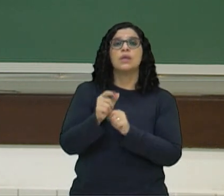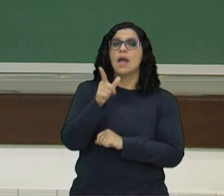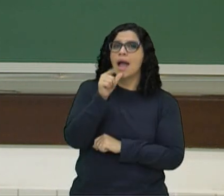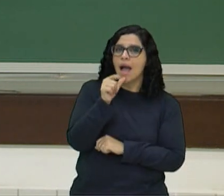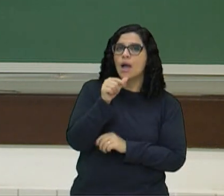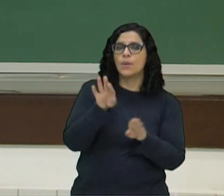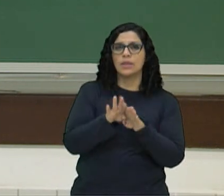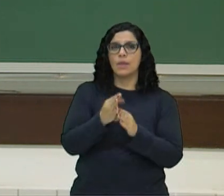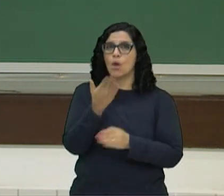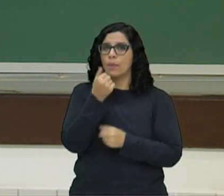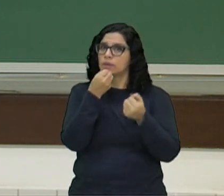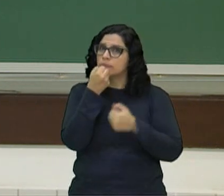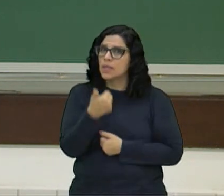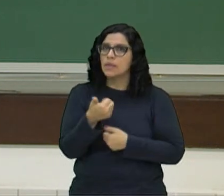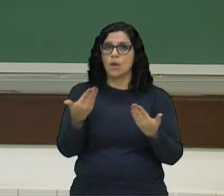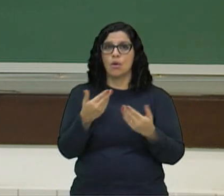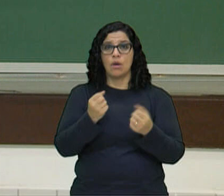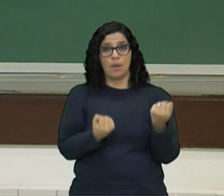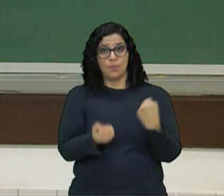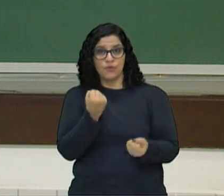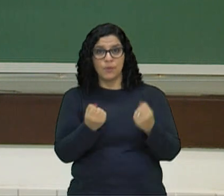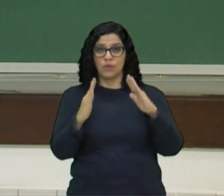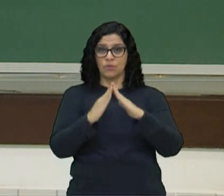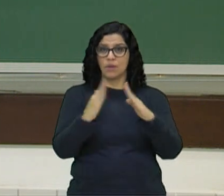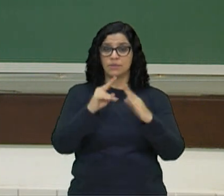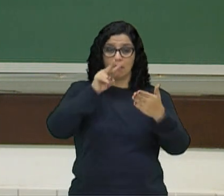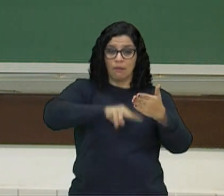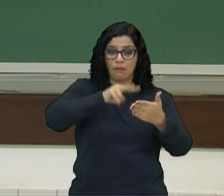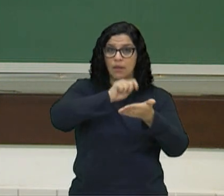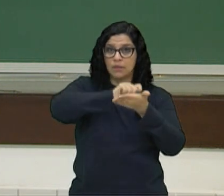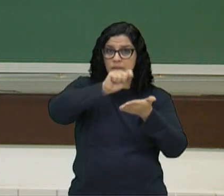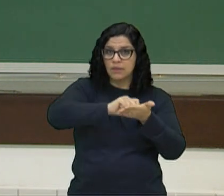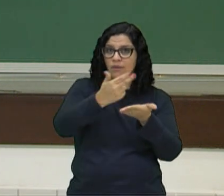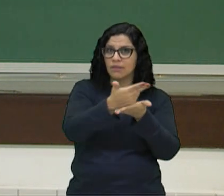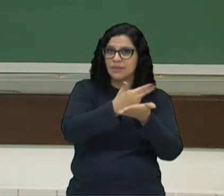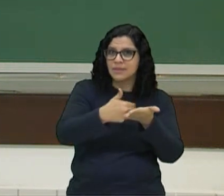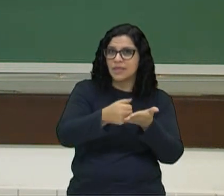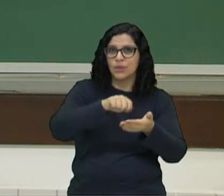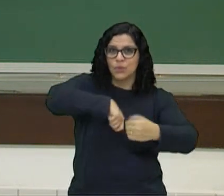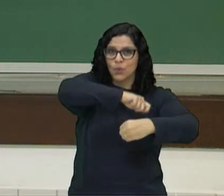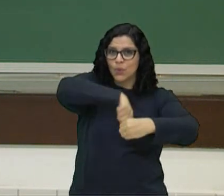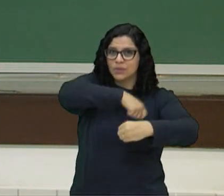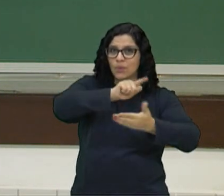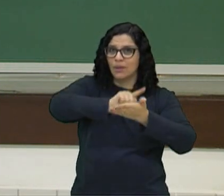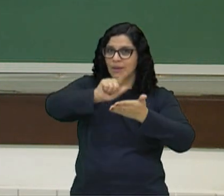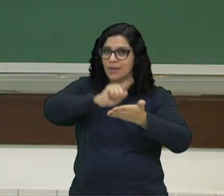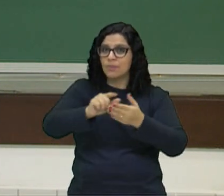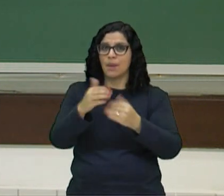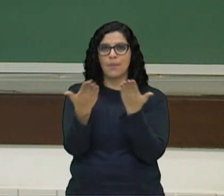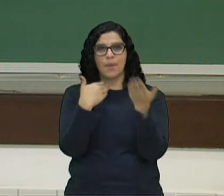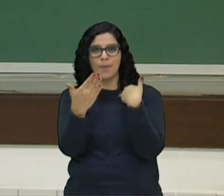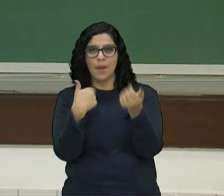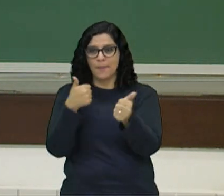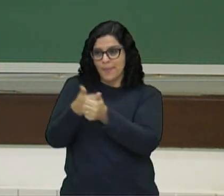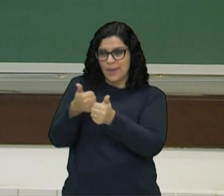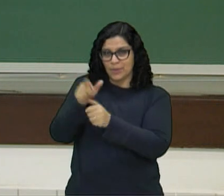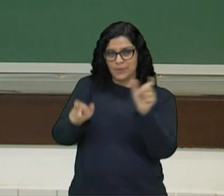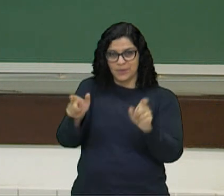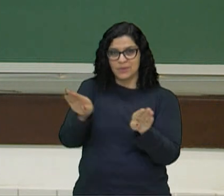água, se alimente bem, faça atividade em casa, leia, escreva, desenhe, cozinhe, limpe, converse com quem está com